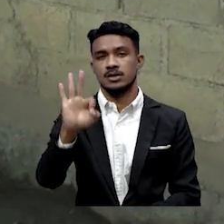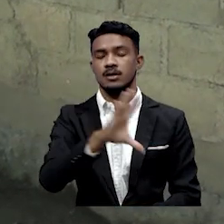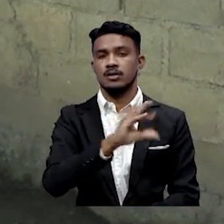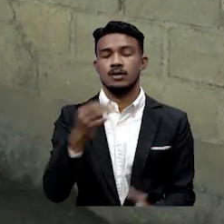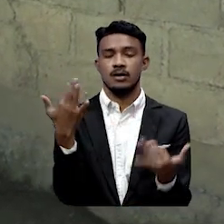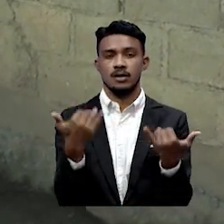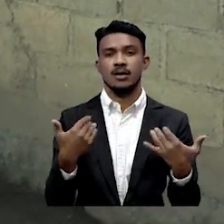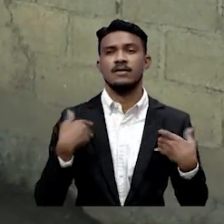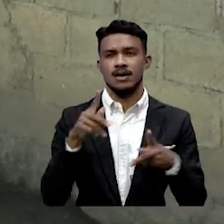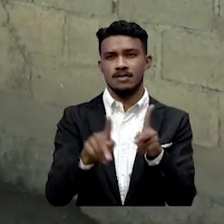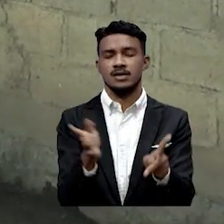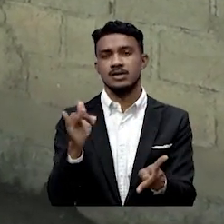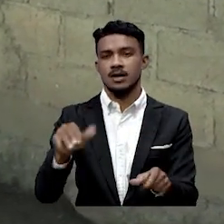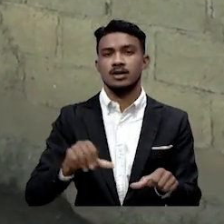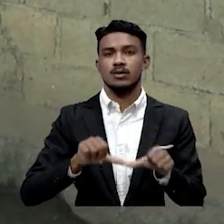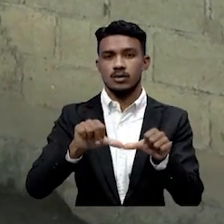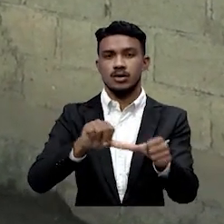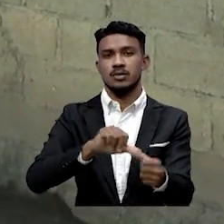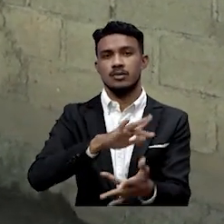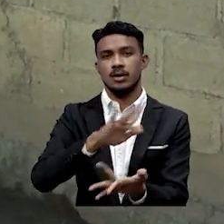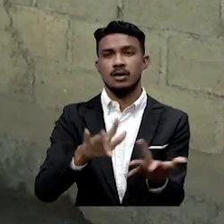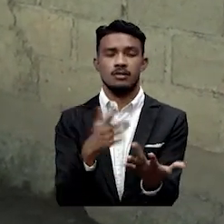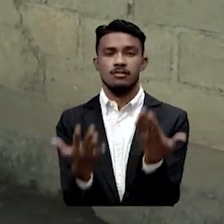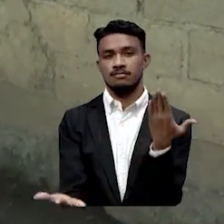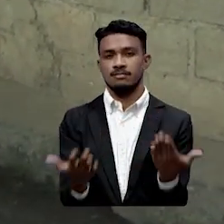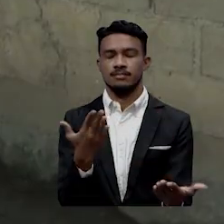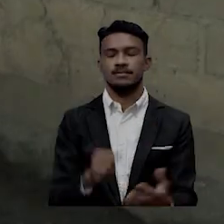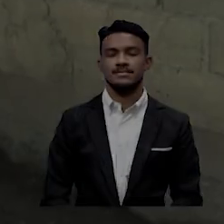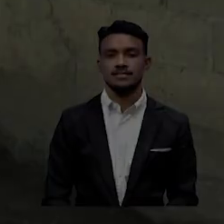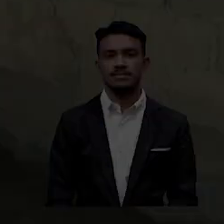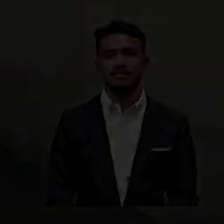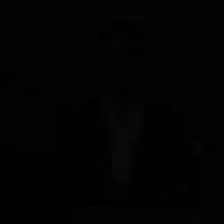dadaune suspeito sira se continua lao livre. Abraão Amral, Gemen.